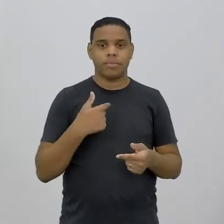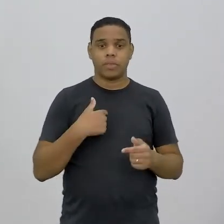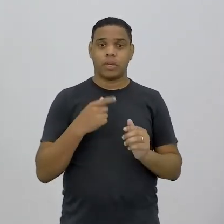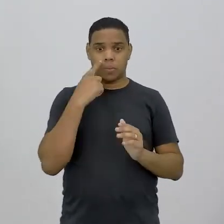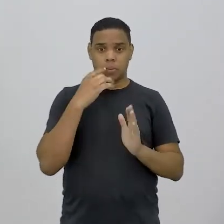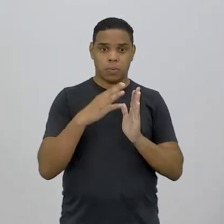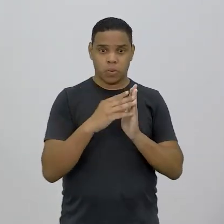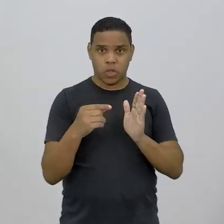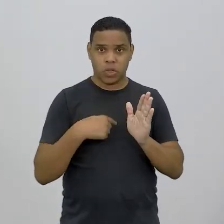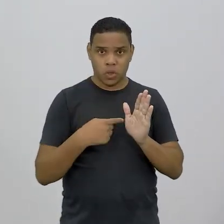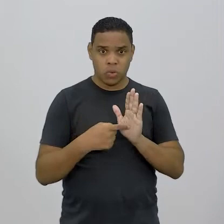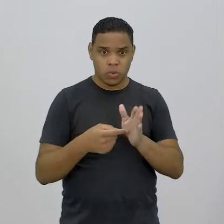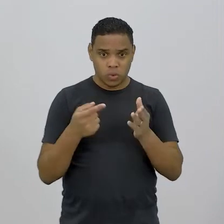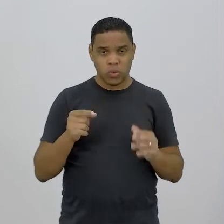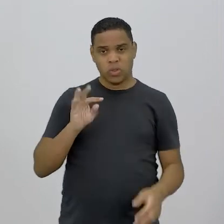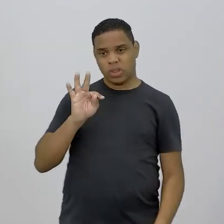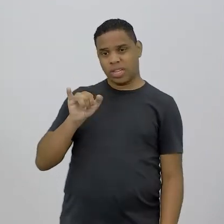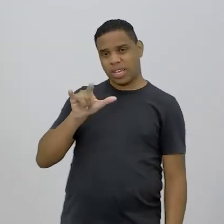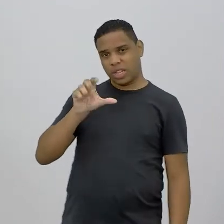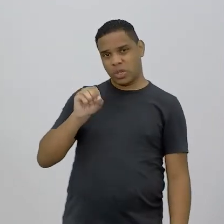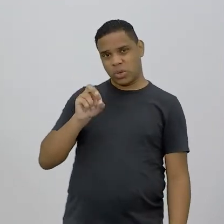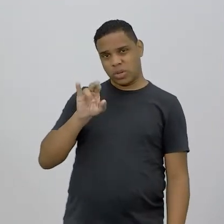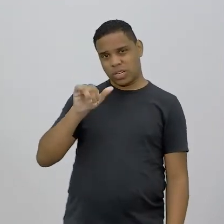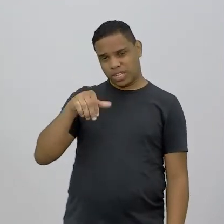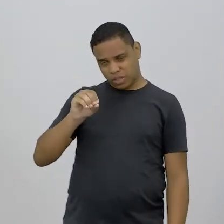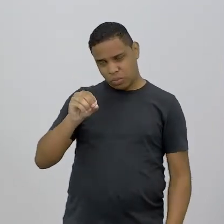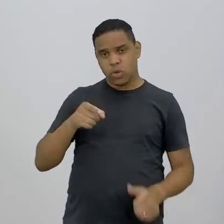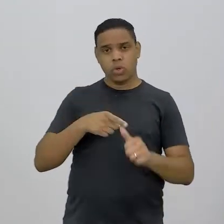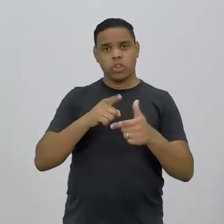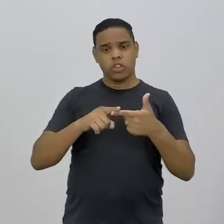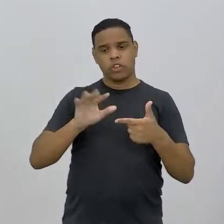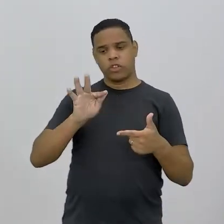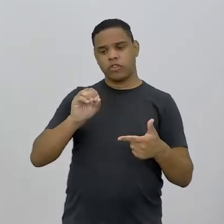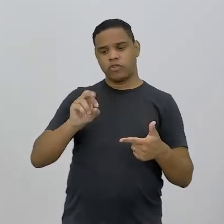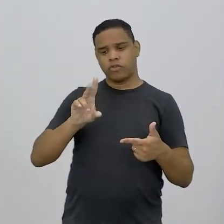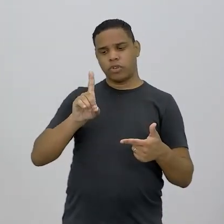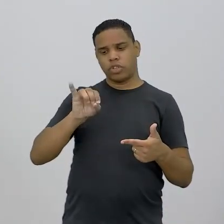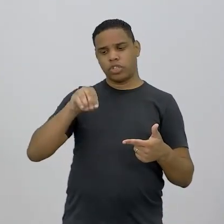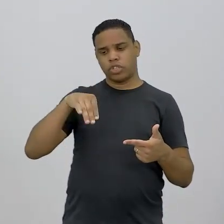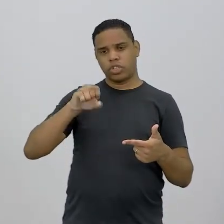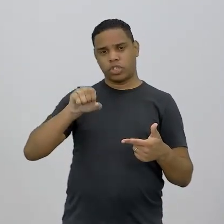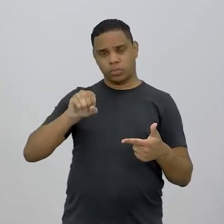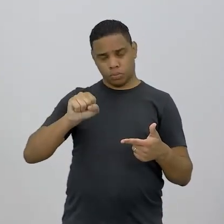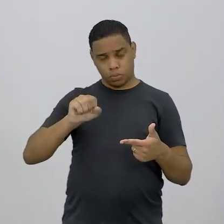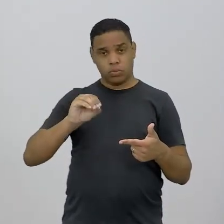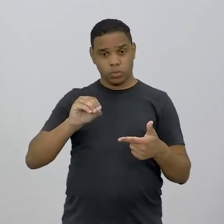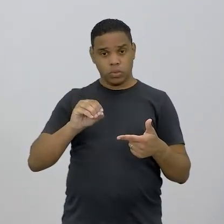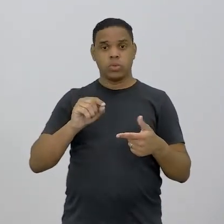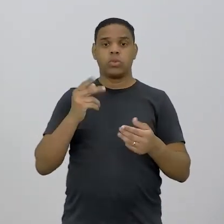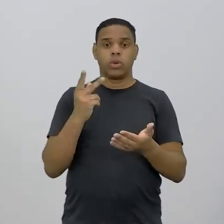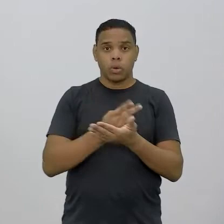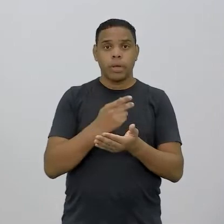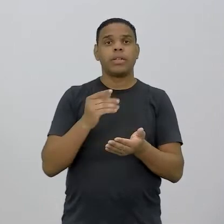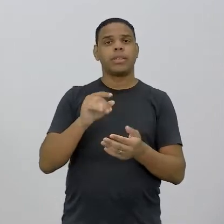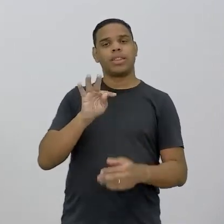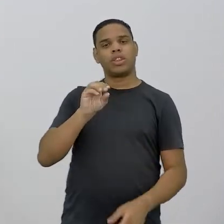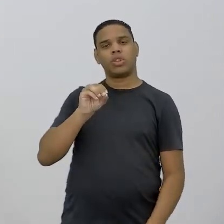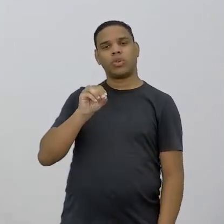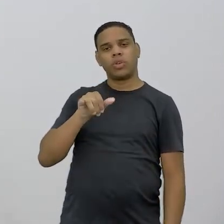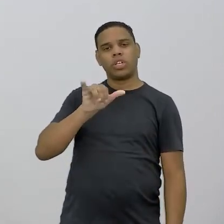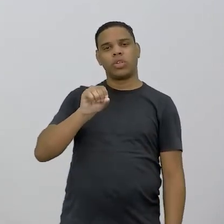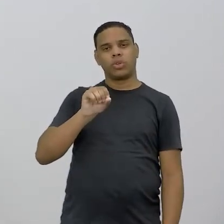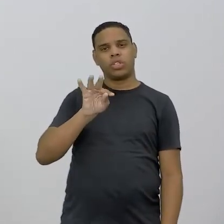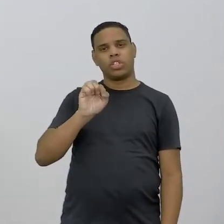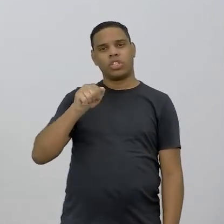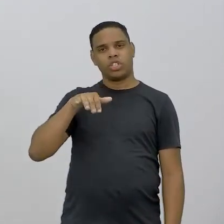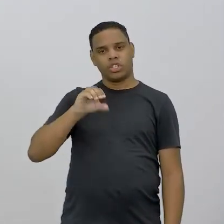que eu estou esboçando aqui, que é o Taylorismo, o Fordismo, passou a existir com o Toyotismo. Então, pessoal,